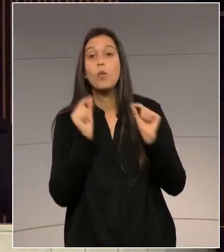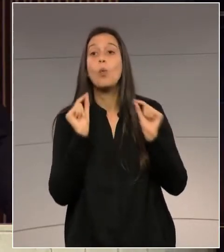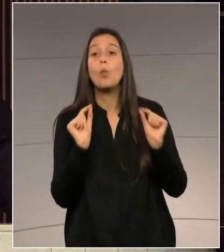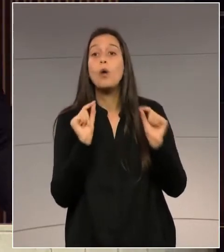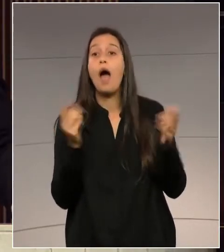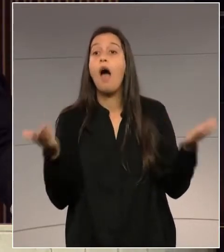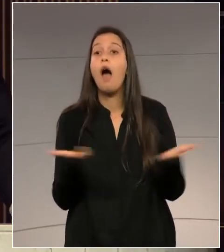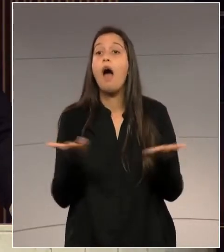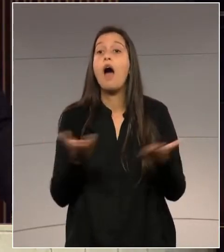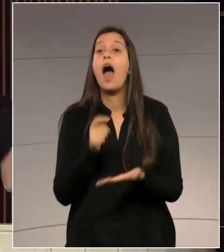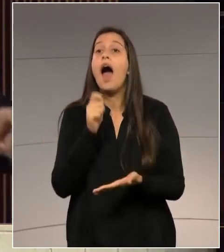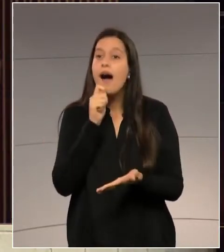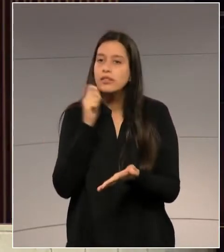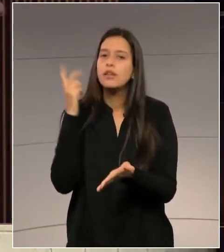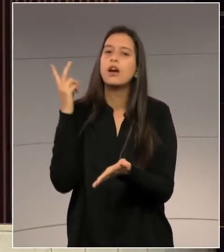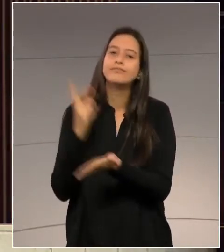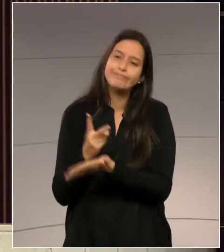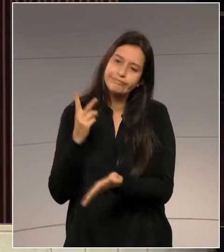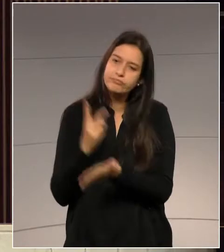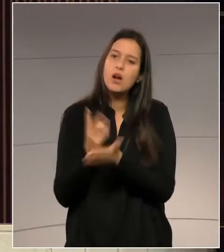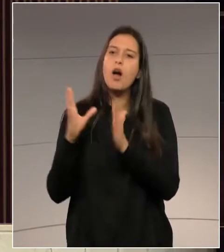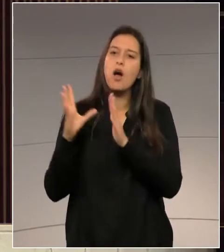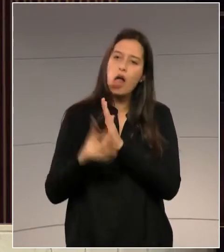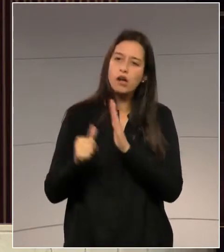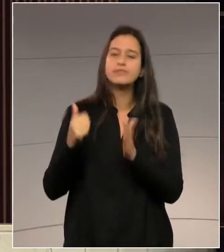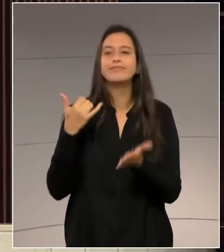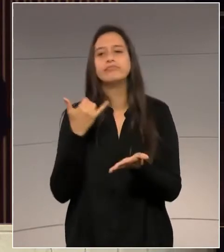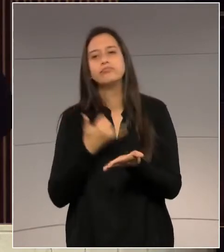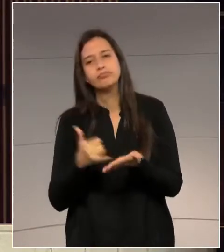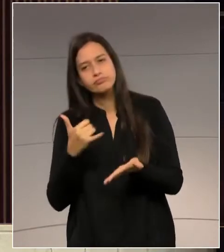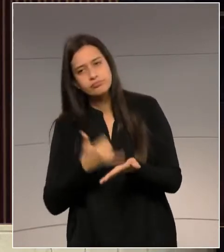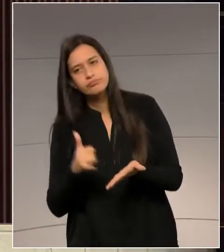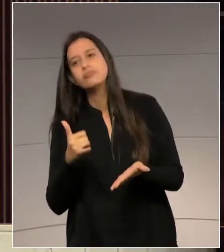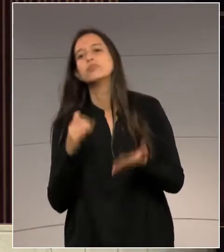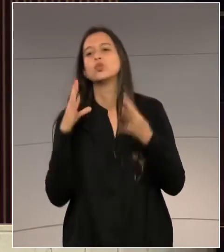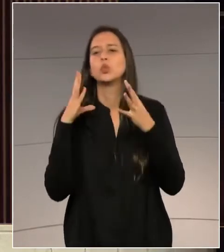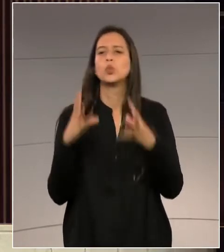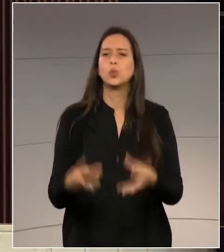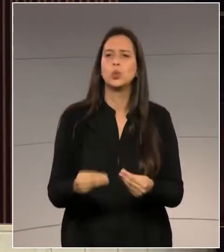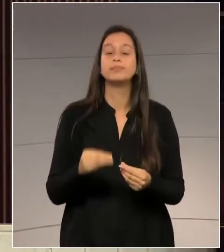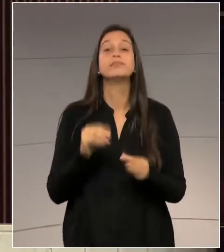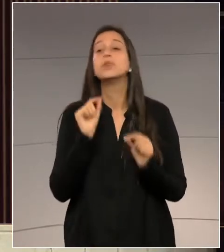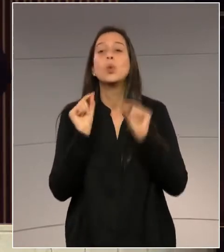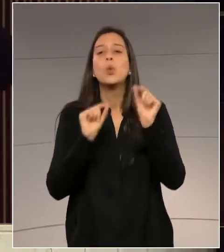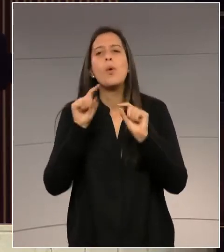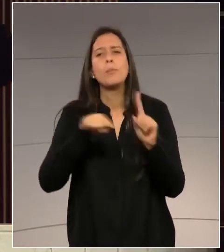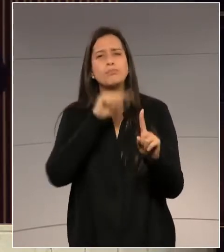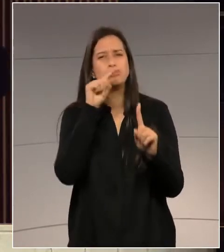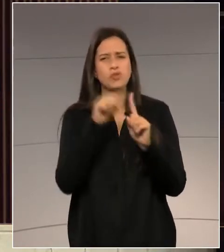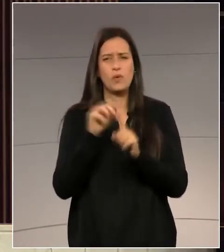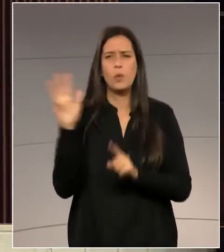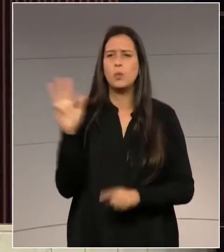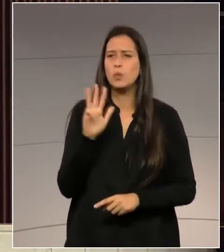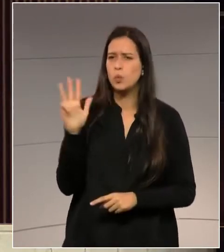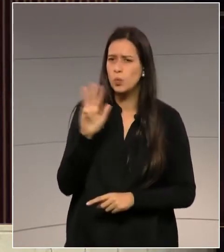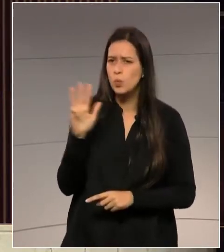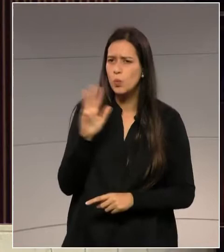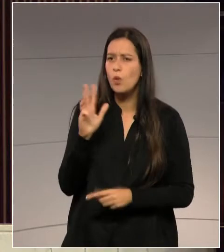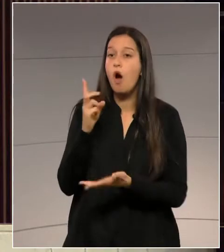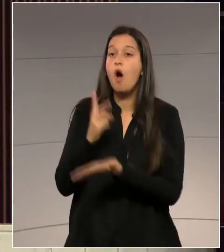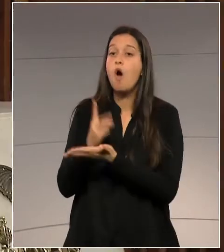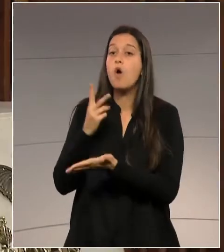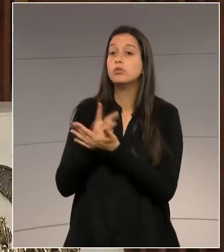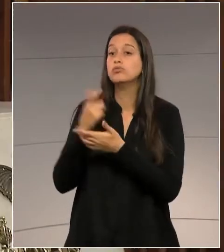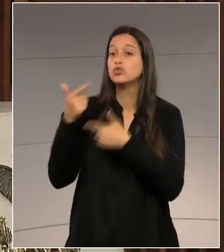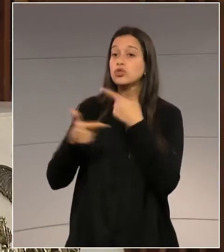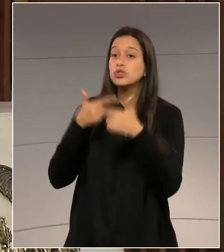aquela que ele começou a construir quando se elegeu quando tirou 40 milhões de pessoas da linha da pobreza